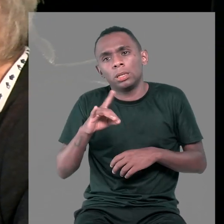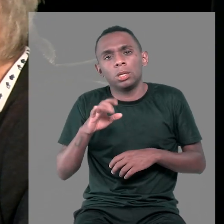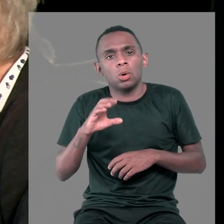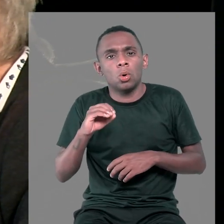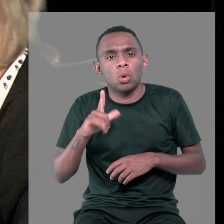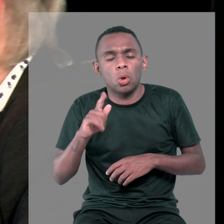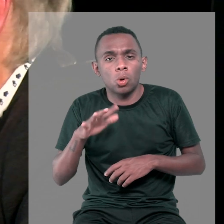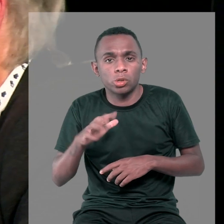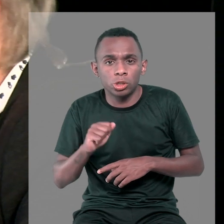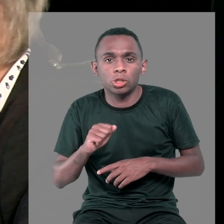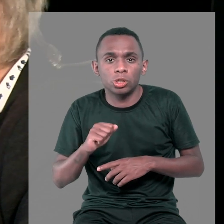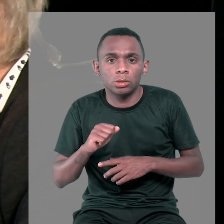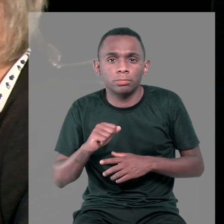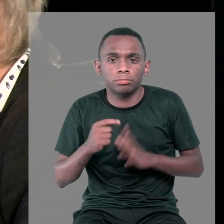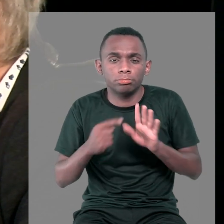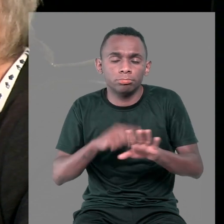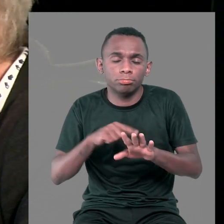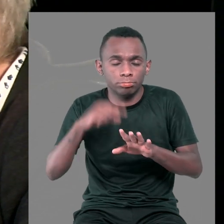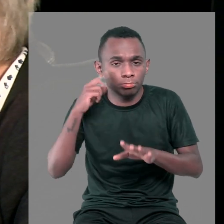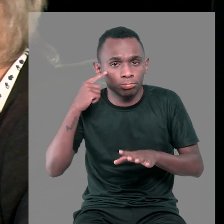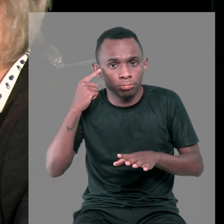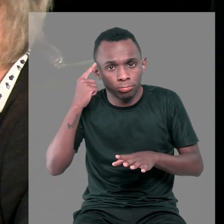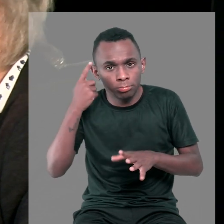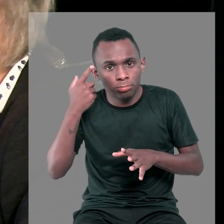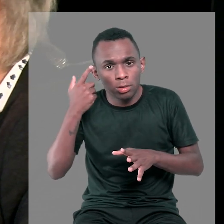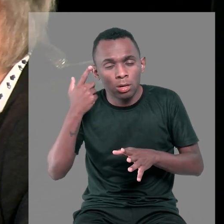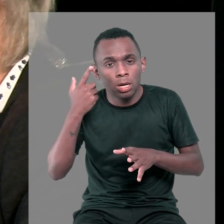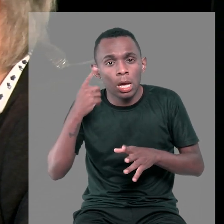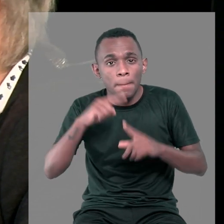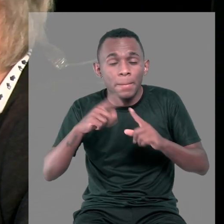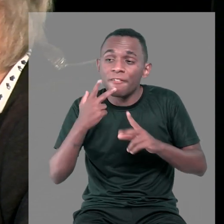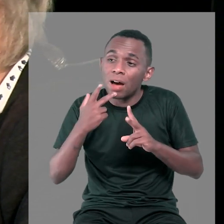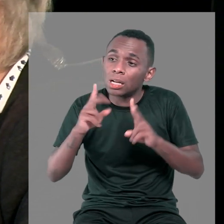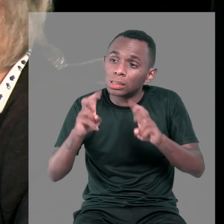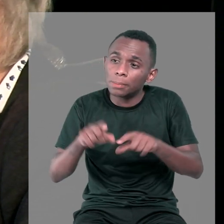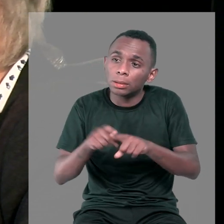ela seguir Marx no que diz respeito à